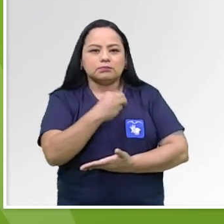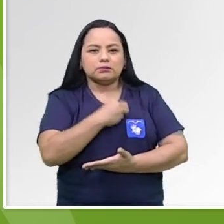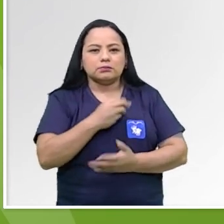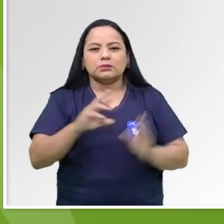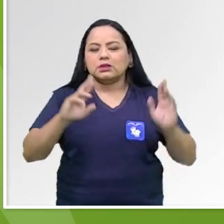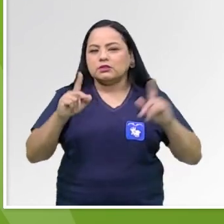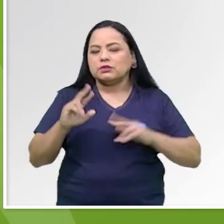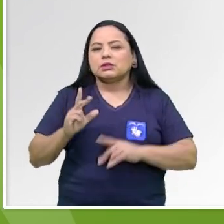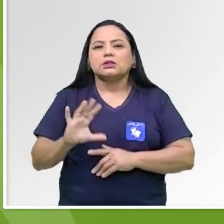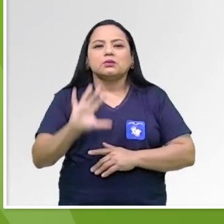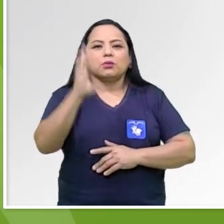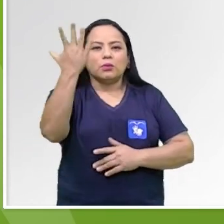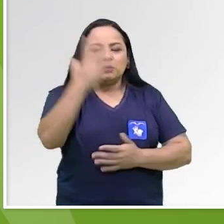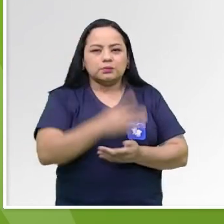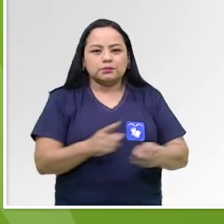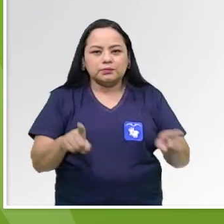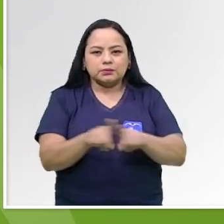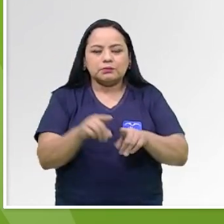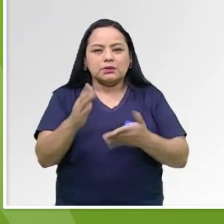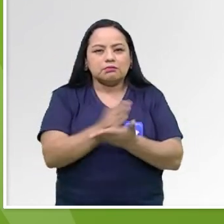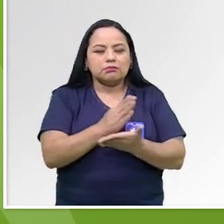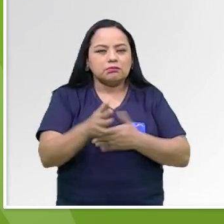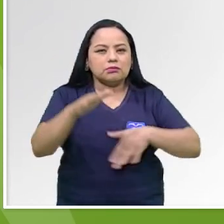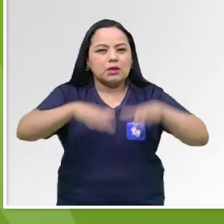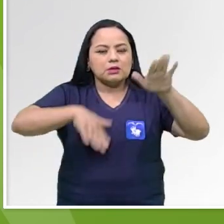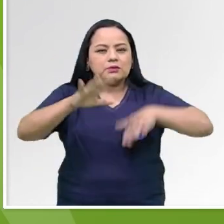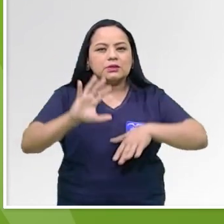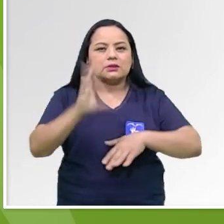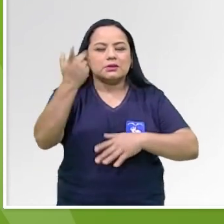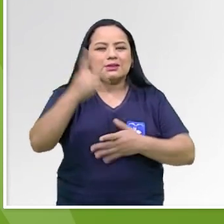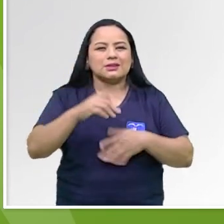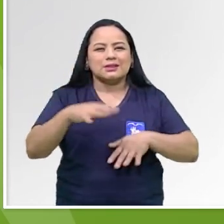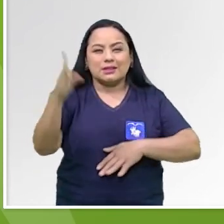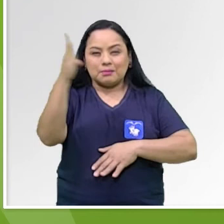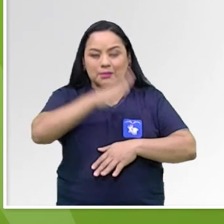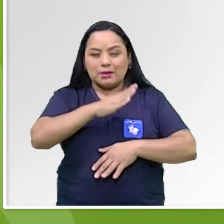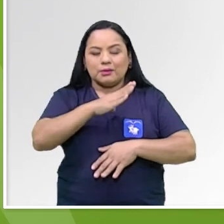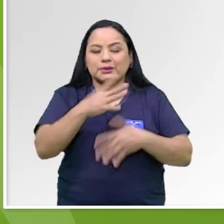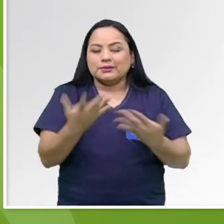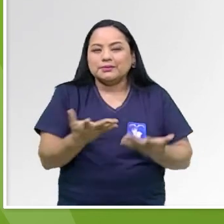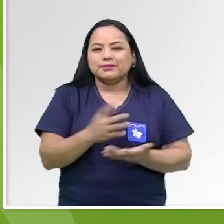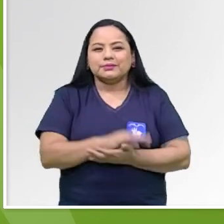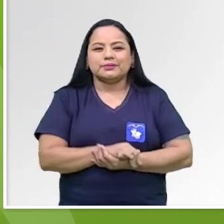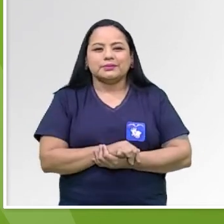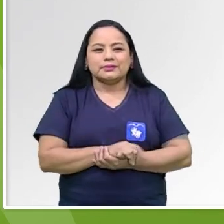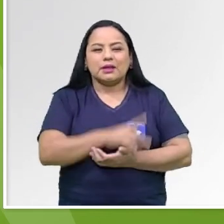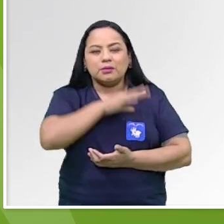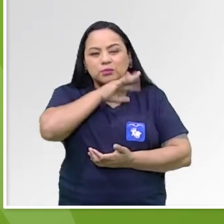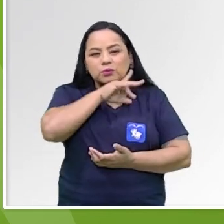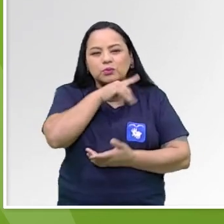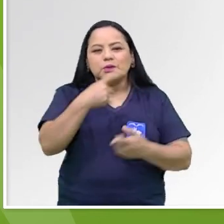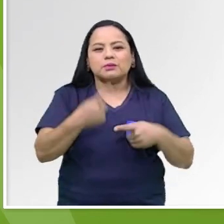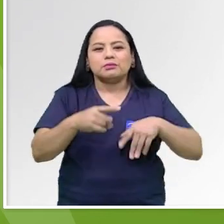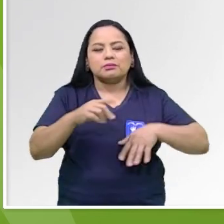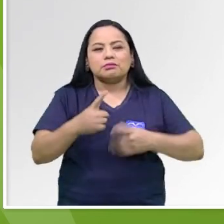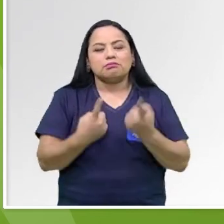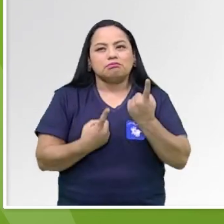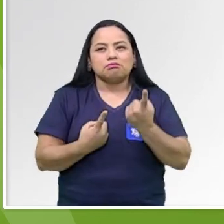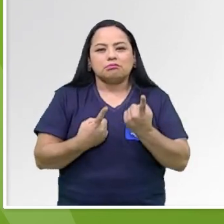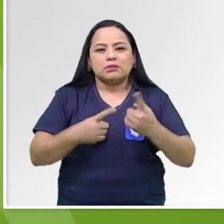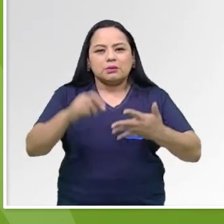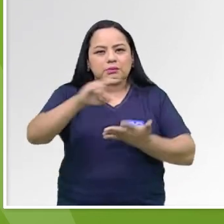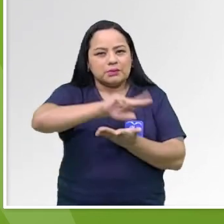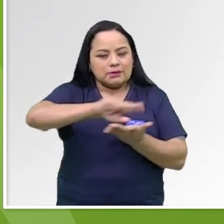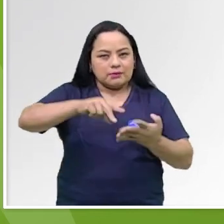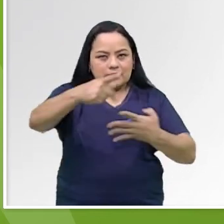diferentes formas e em alguns casos é bastante prejudicial, infelizmente, né? Uma vez que diversas espécies